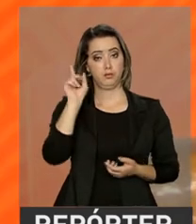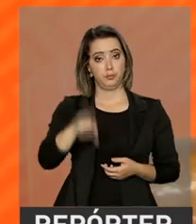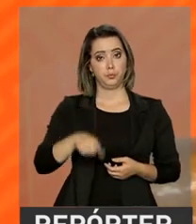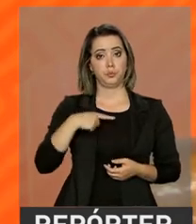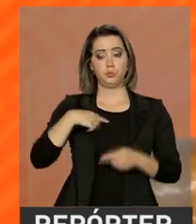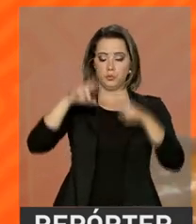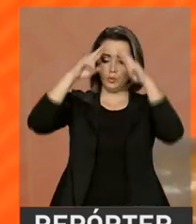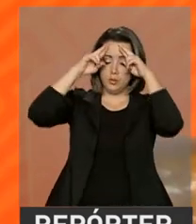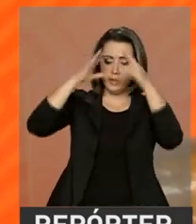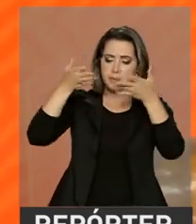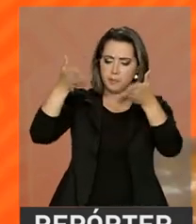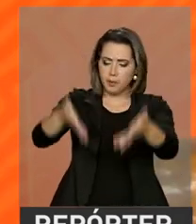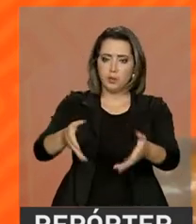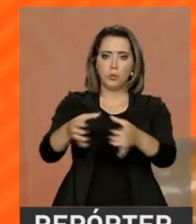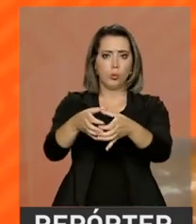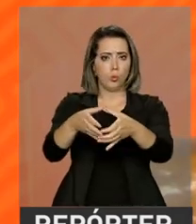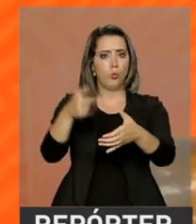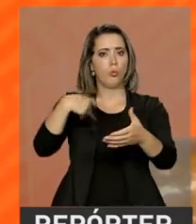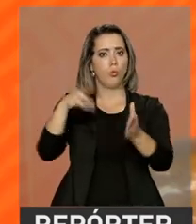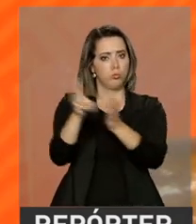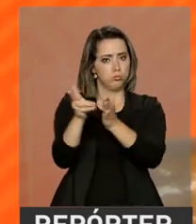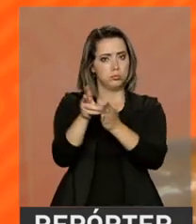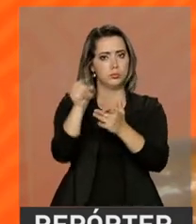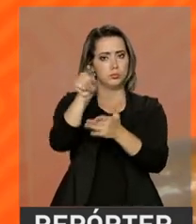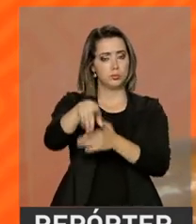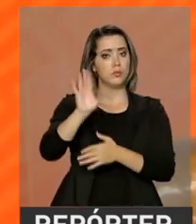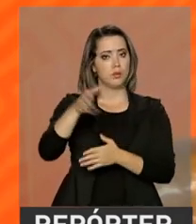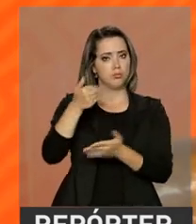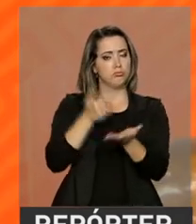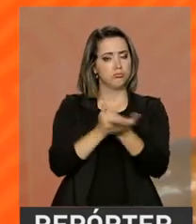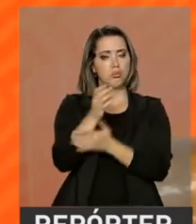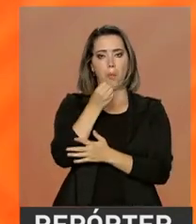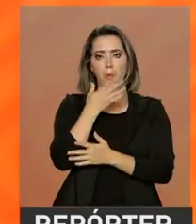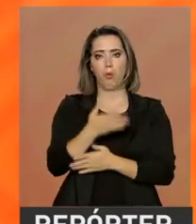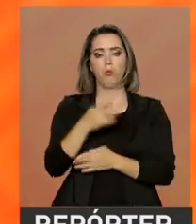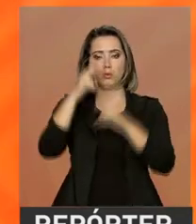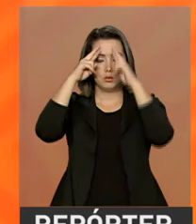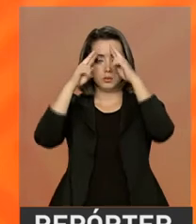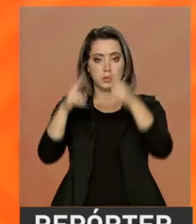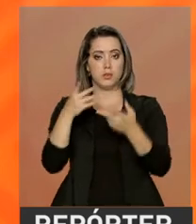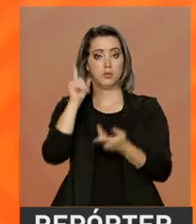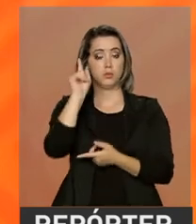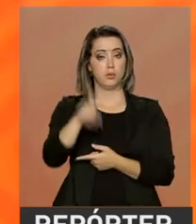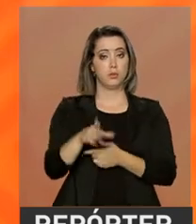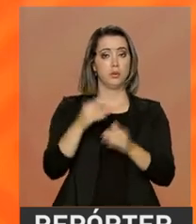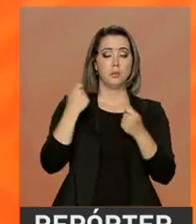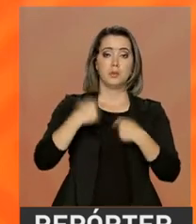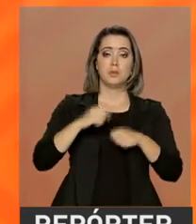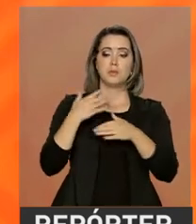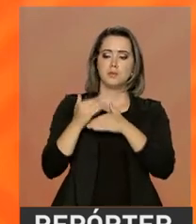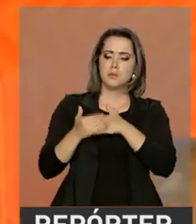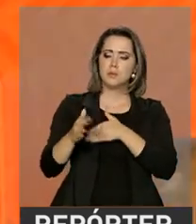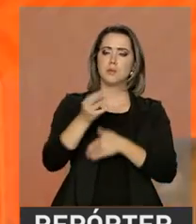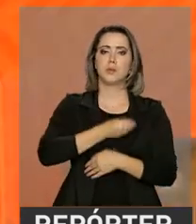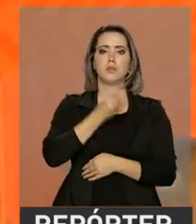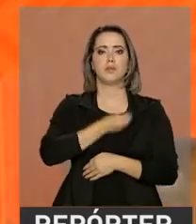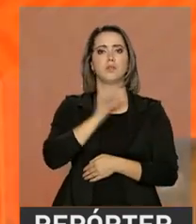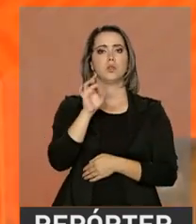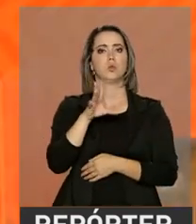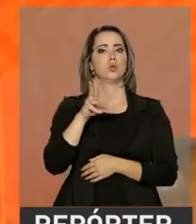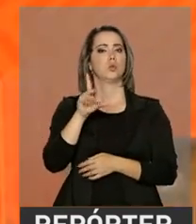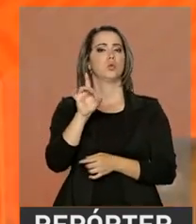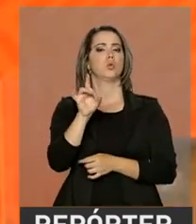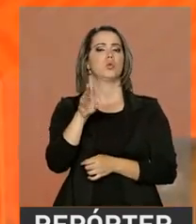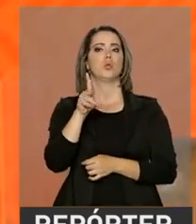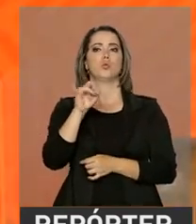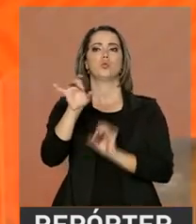tivesse respeito, já é um bom avanço, né? Respeito que deve ser para a vida toda e não só no Dia